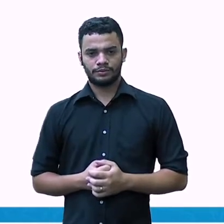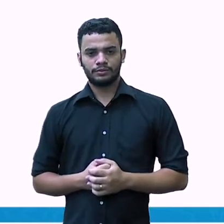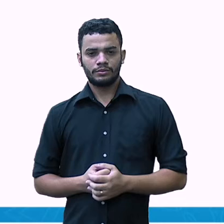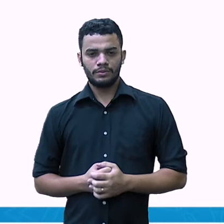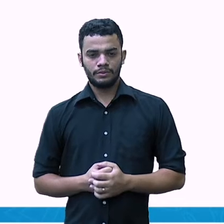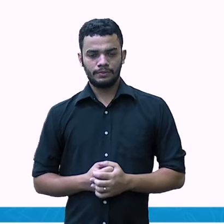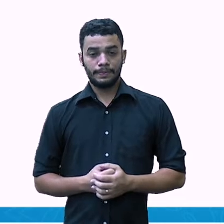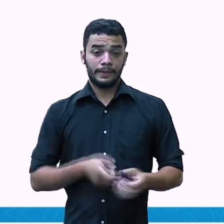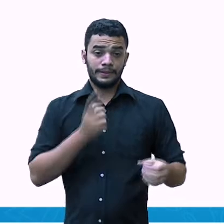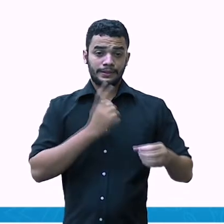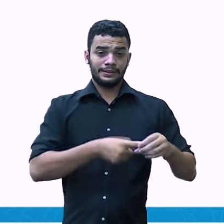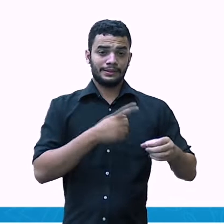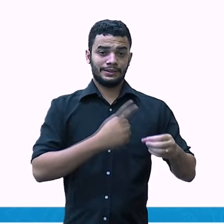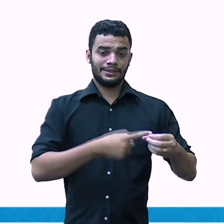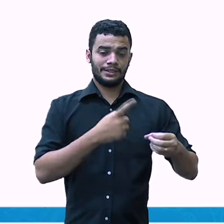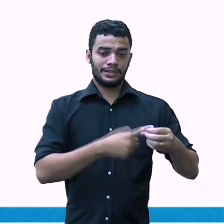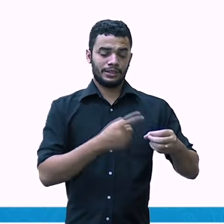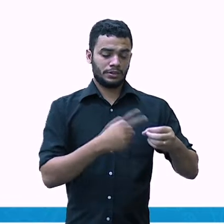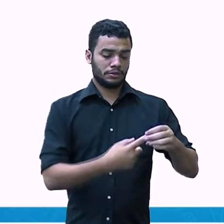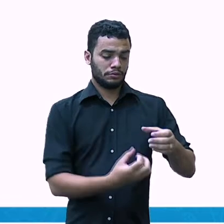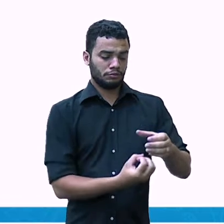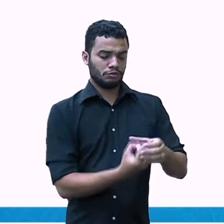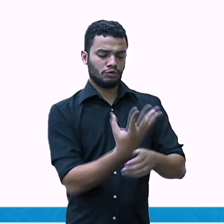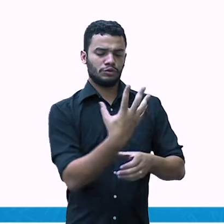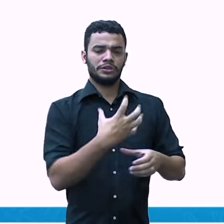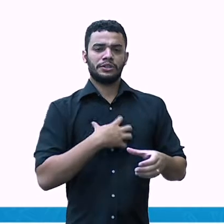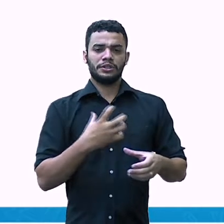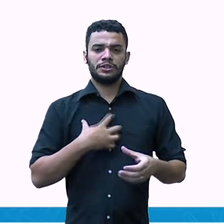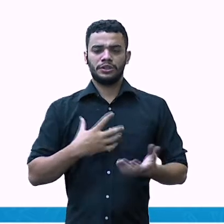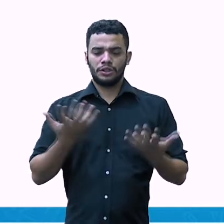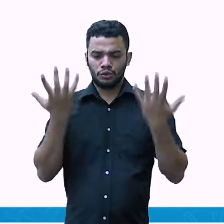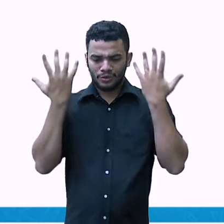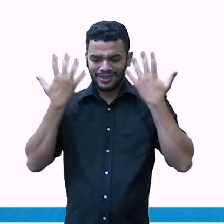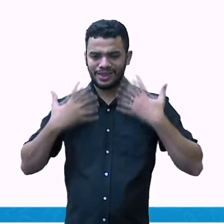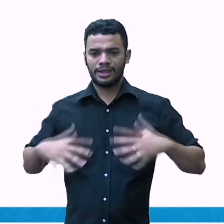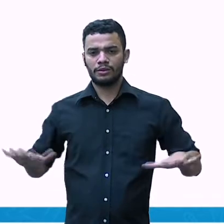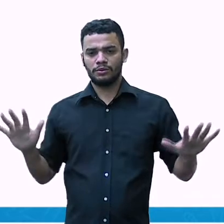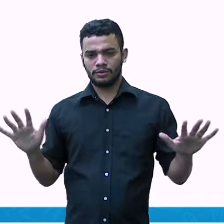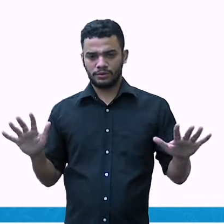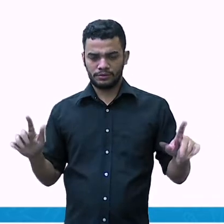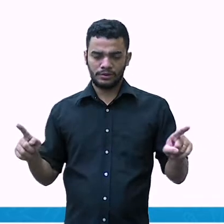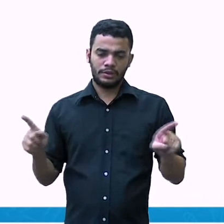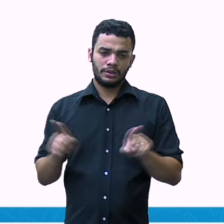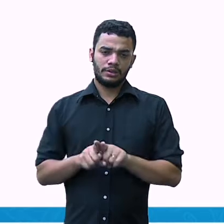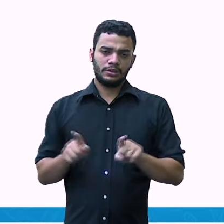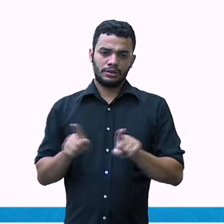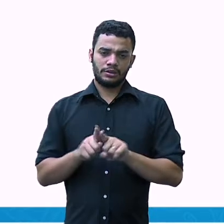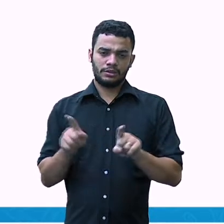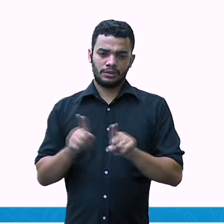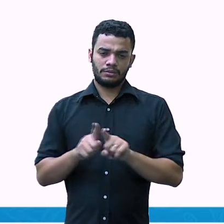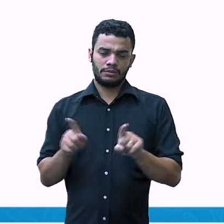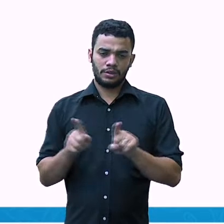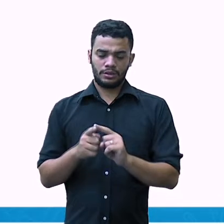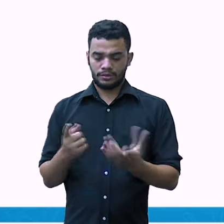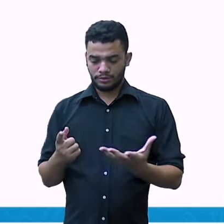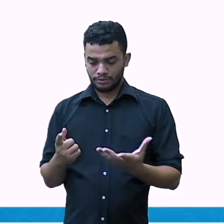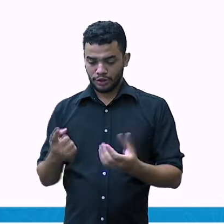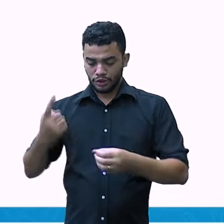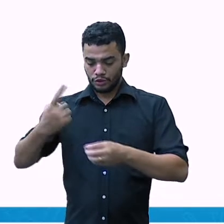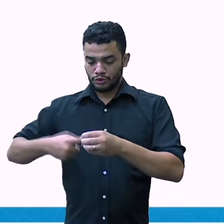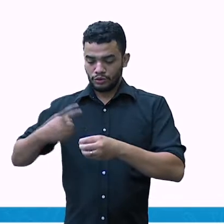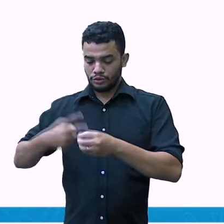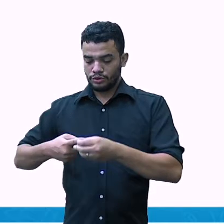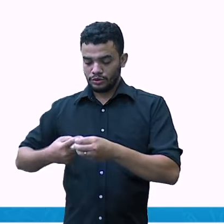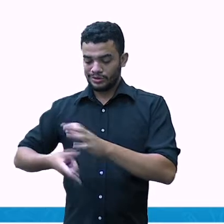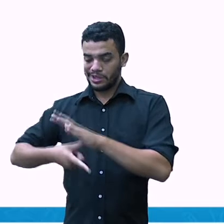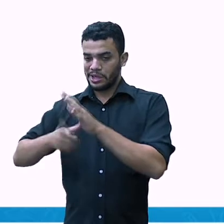Espontânea ou planejada. Toda cidade, ela tem ali uma história, como nós vimos anteriormente.